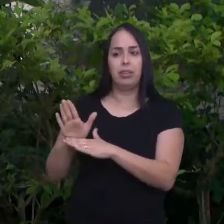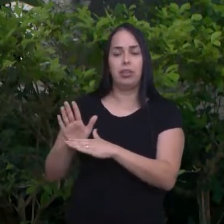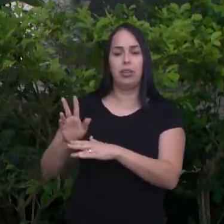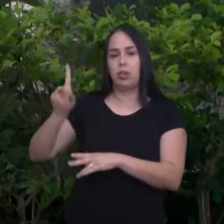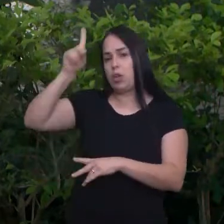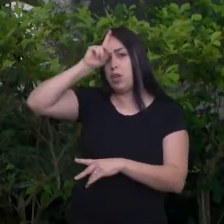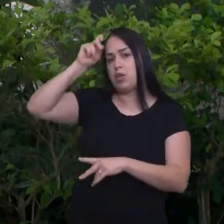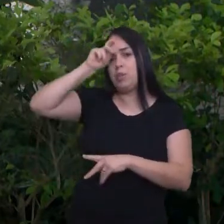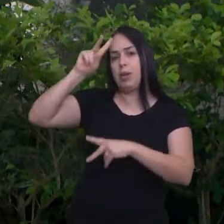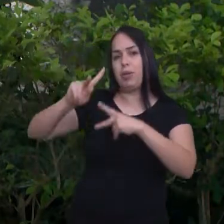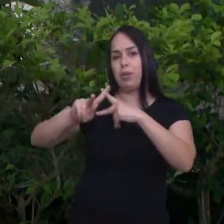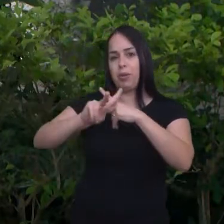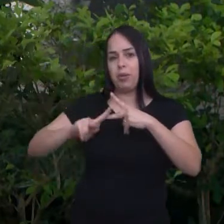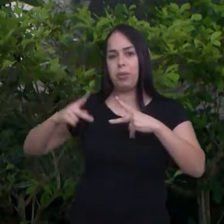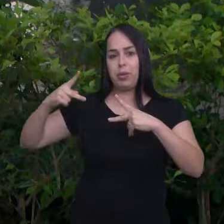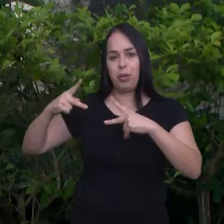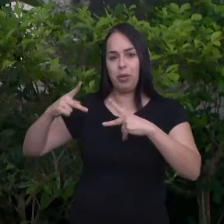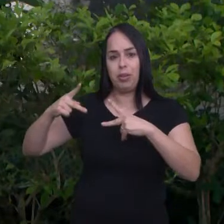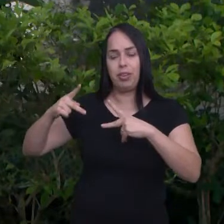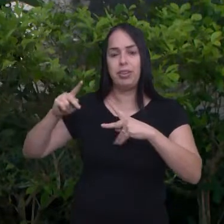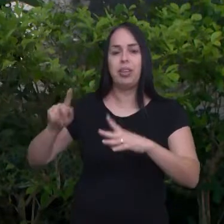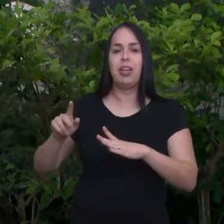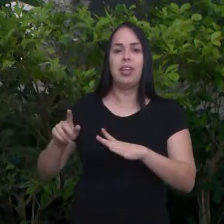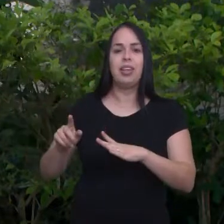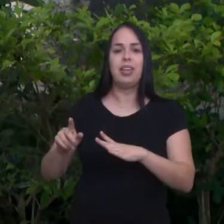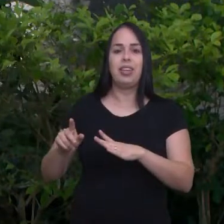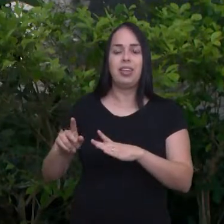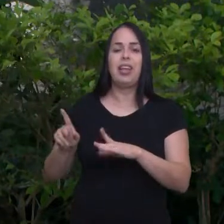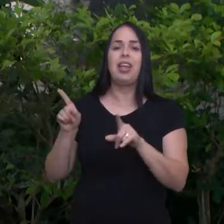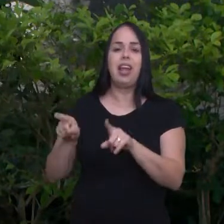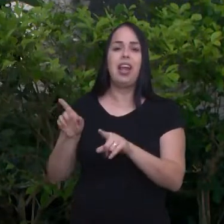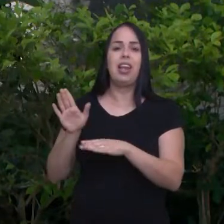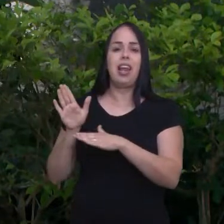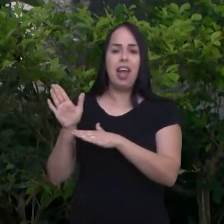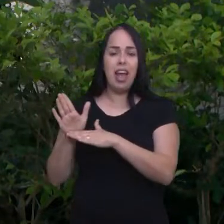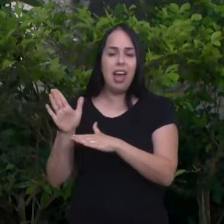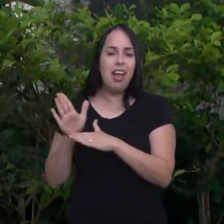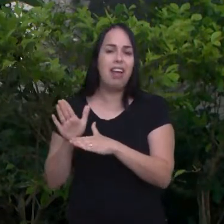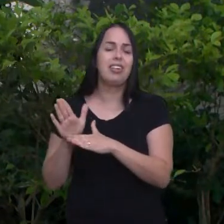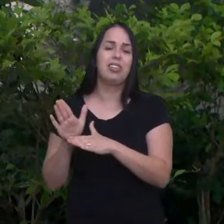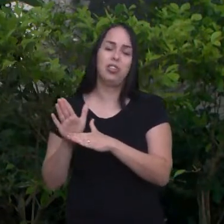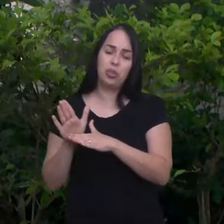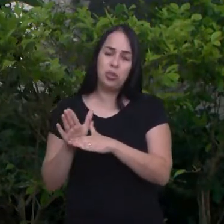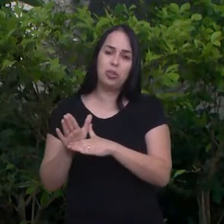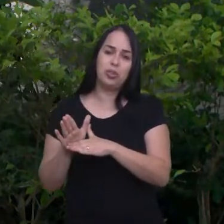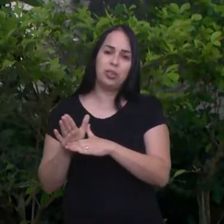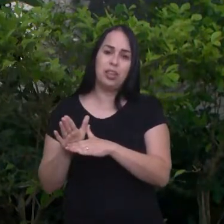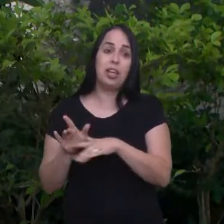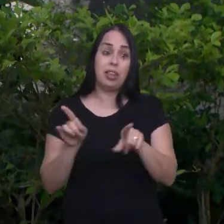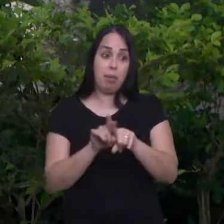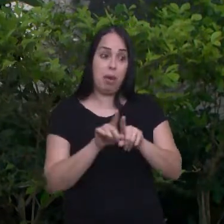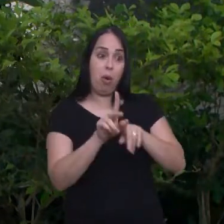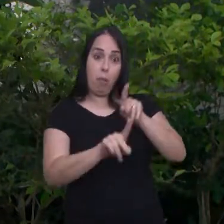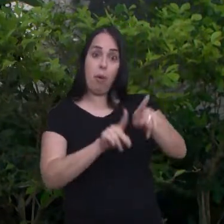Foi tudo feito assim, de uma forma com participação agigantada da